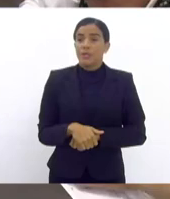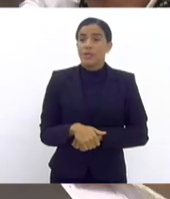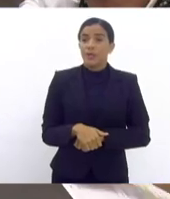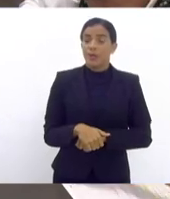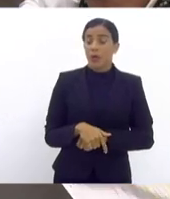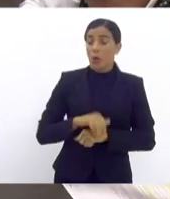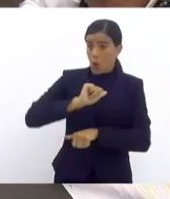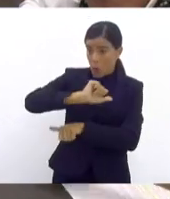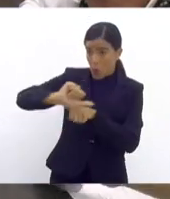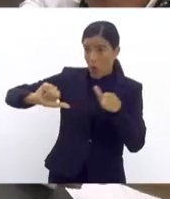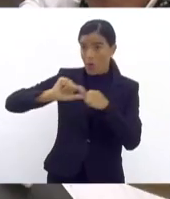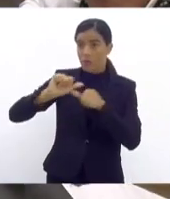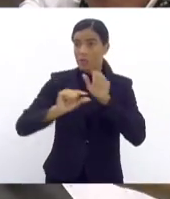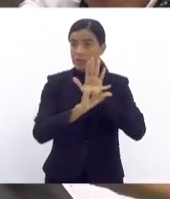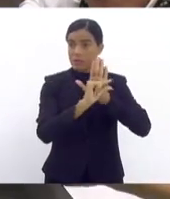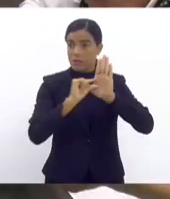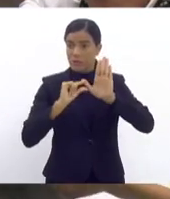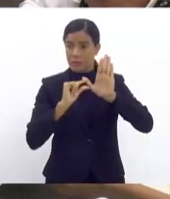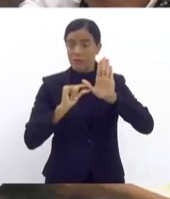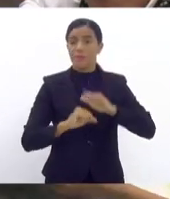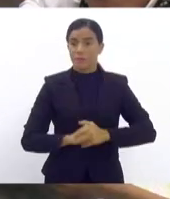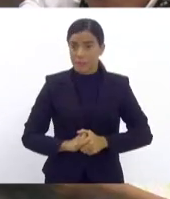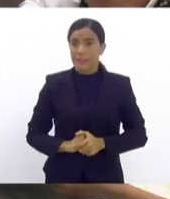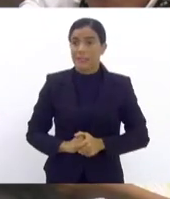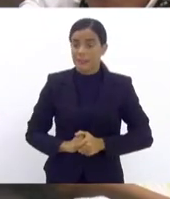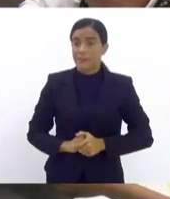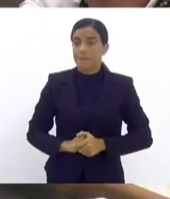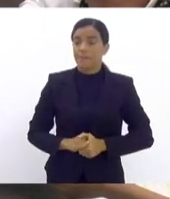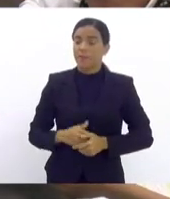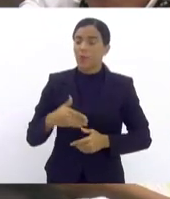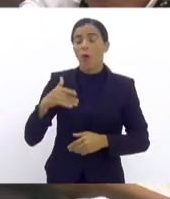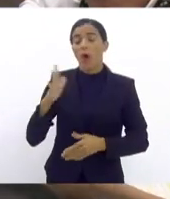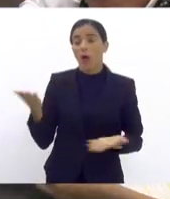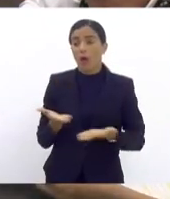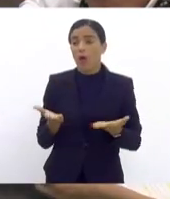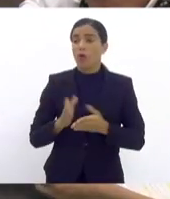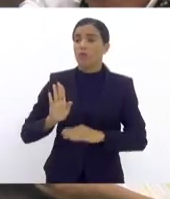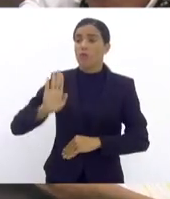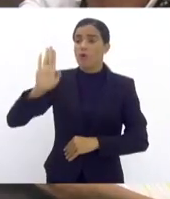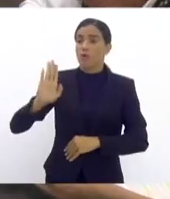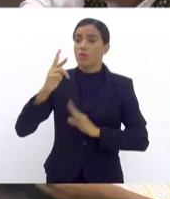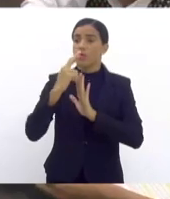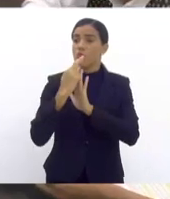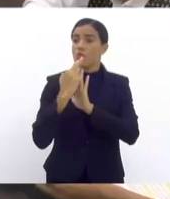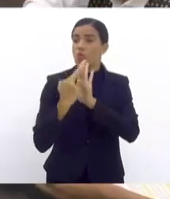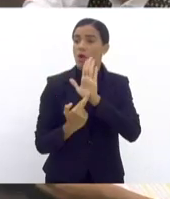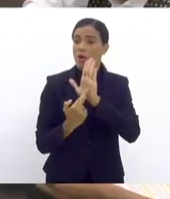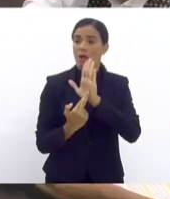Com a alteração. Então, na verdade, estamos votando o relatório